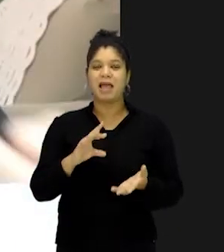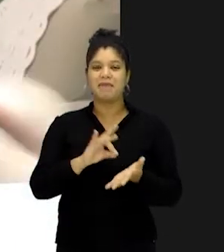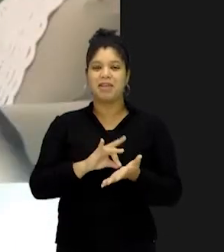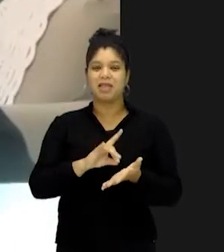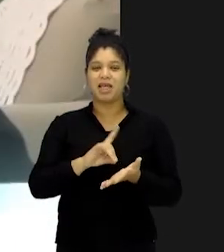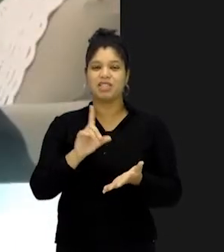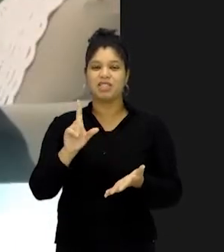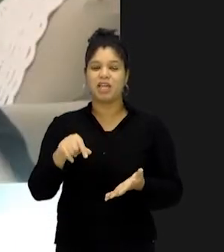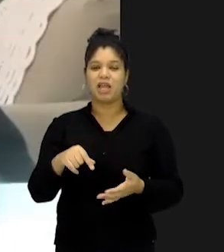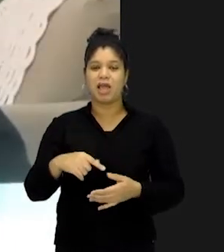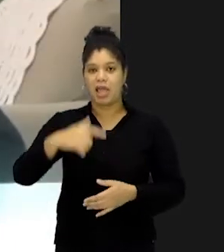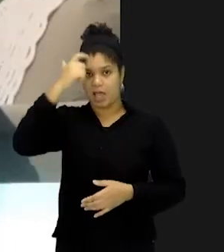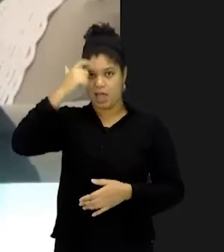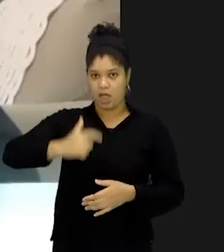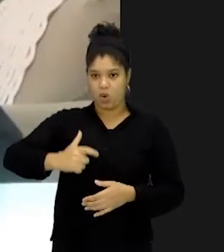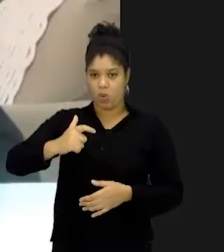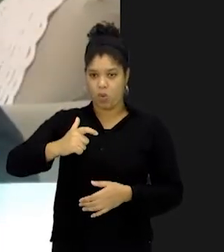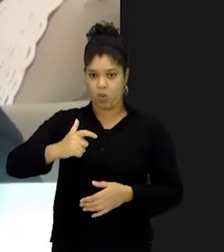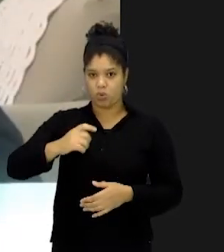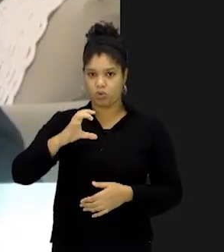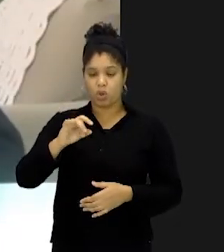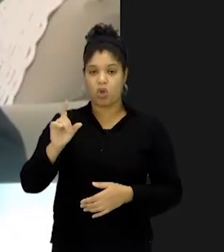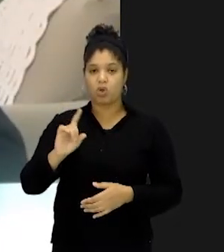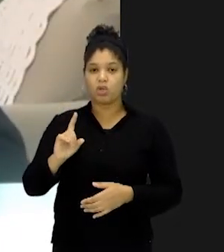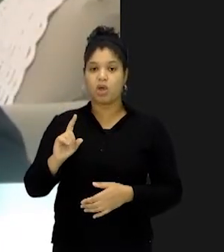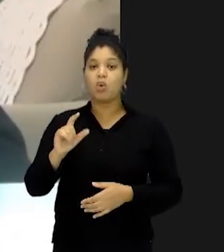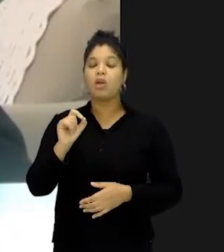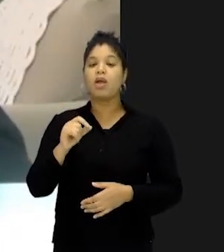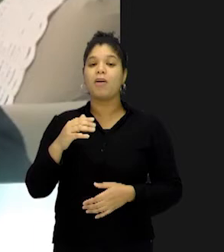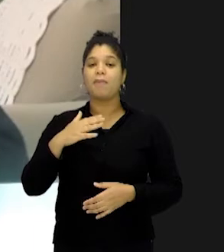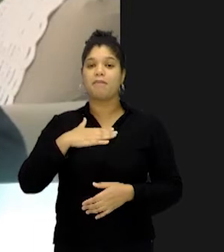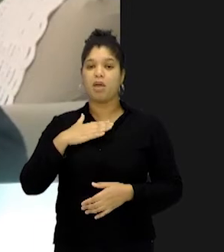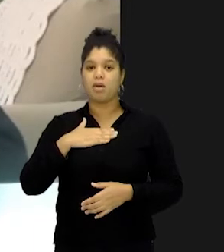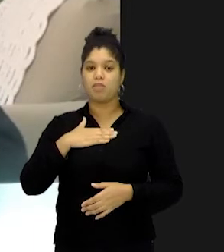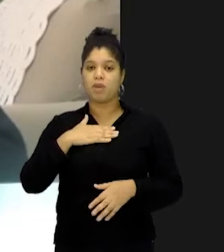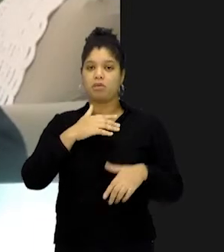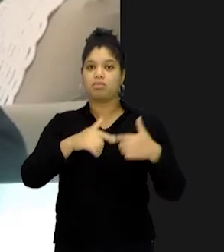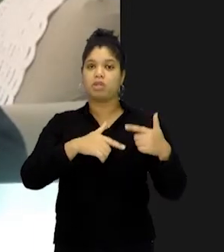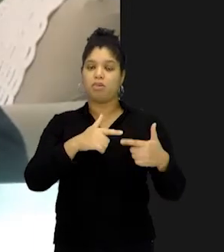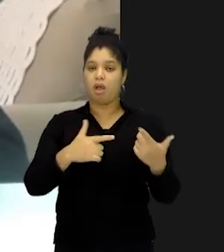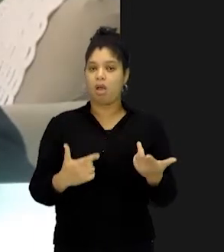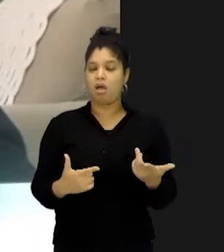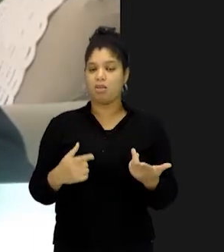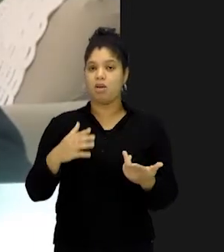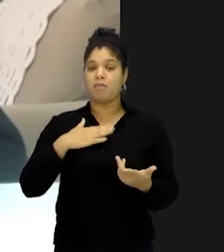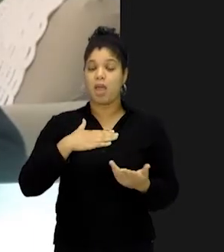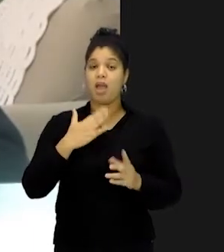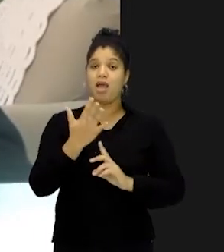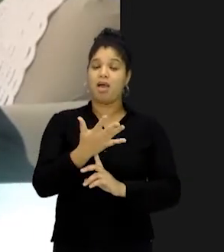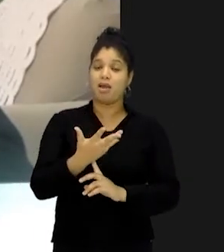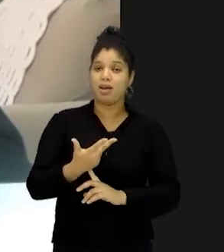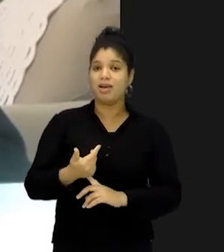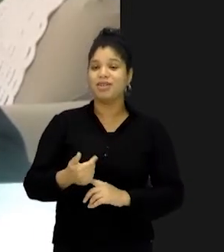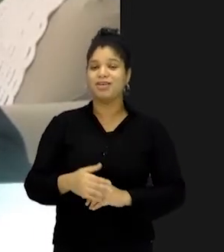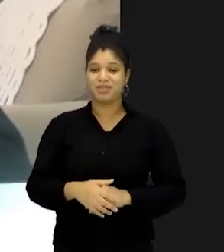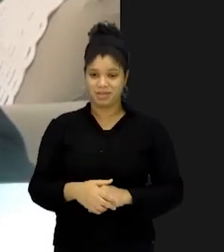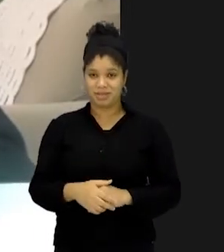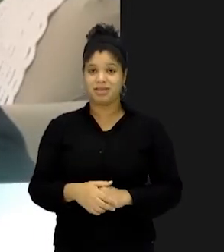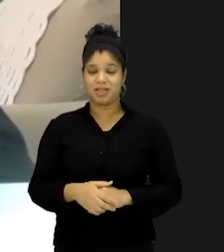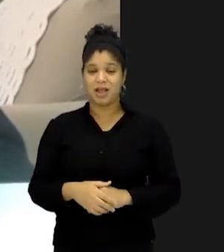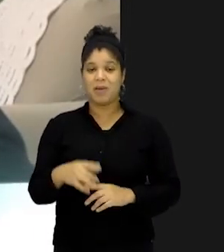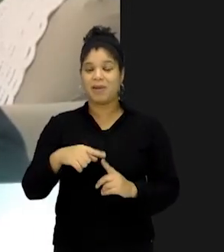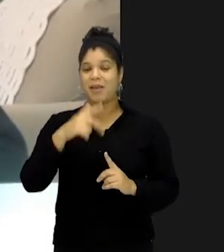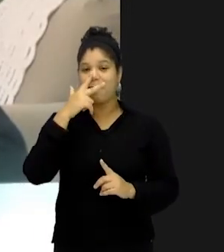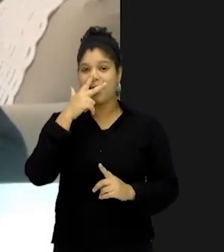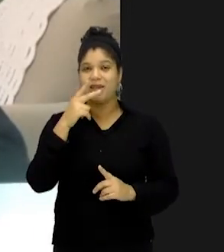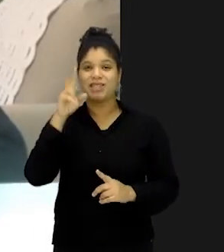necessariamente a minha pessoa, mas o meu trabalho, que é como se assim a gente tivesse essa coisa de deixar um